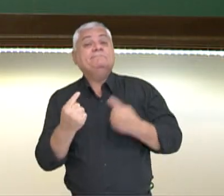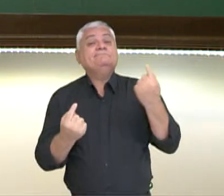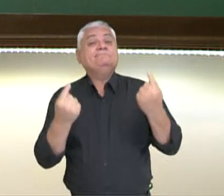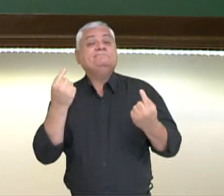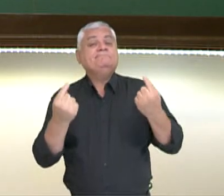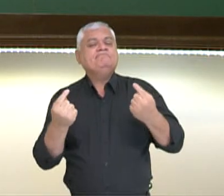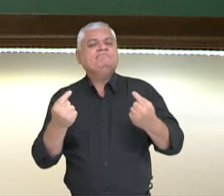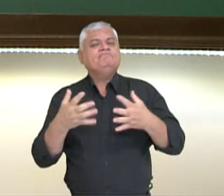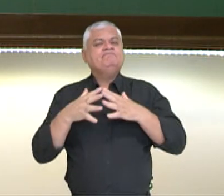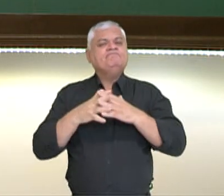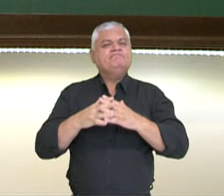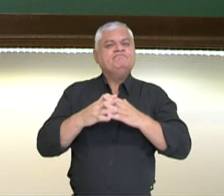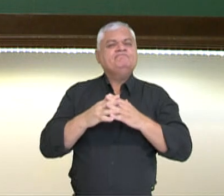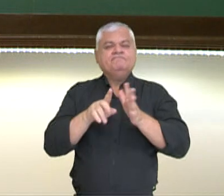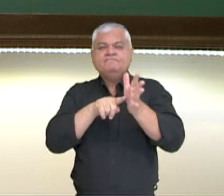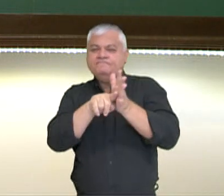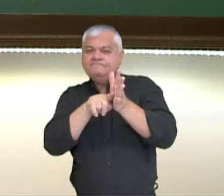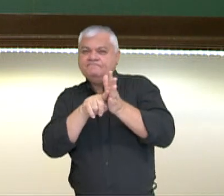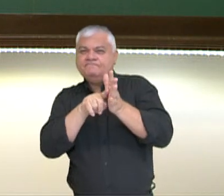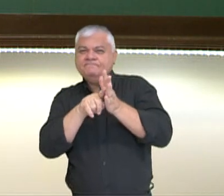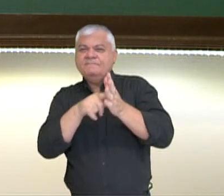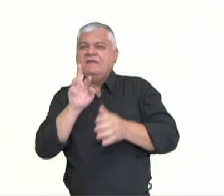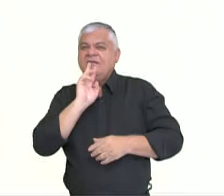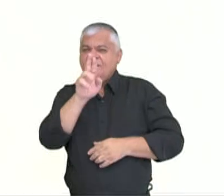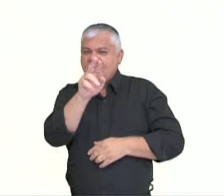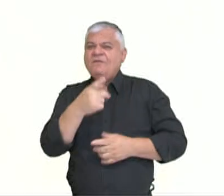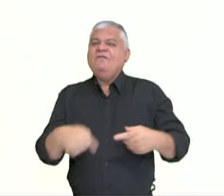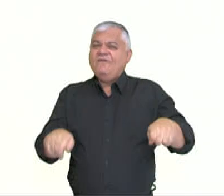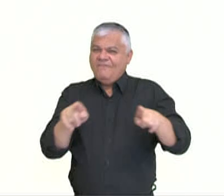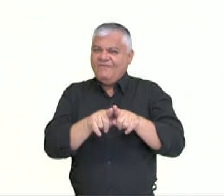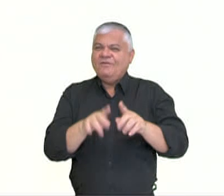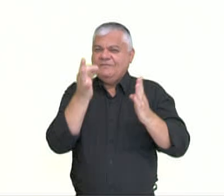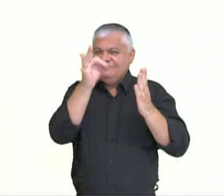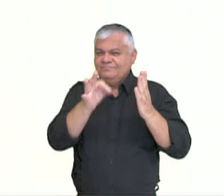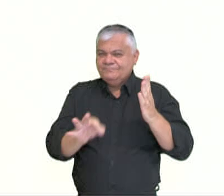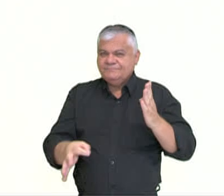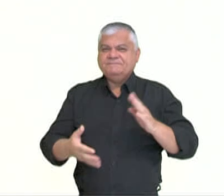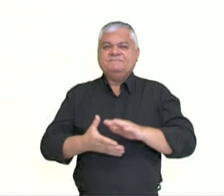façam análise das afirmações, respondam e a gente já volta para corrigir.